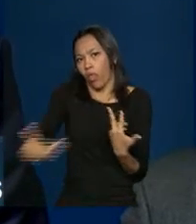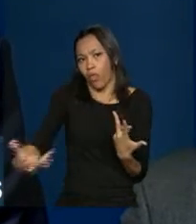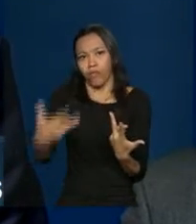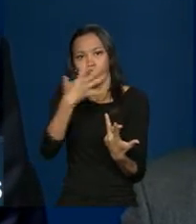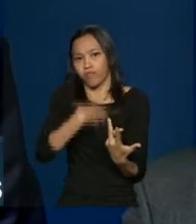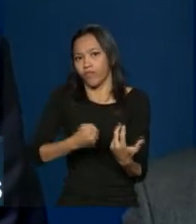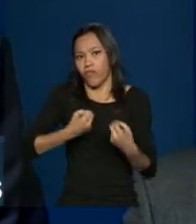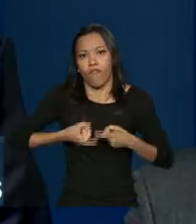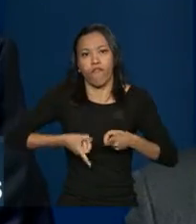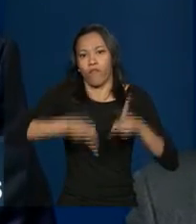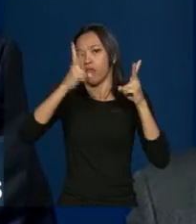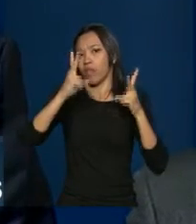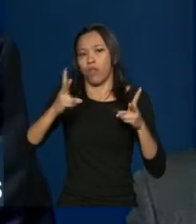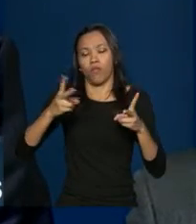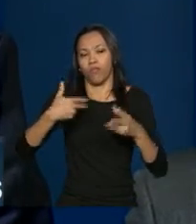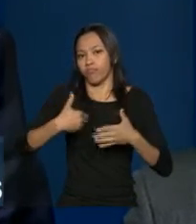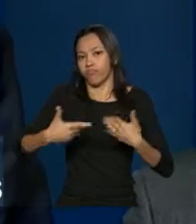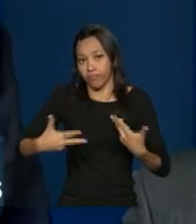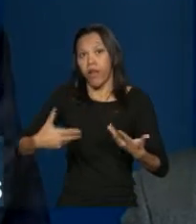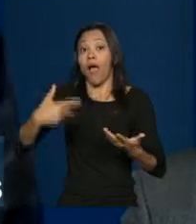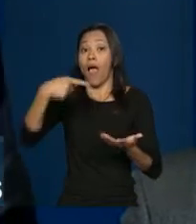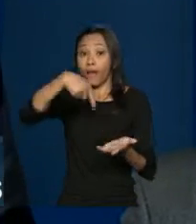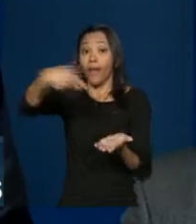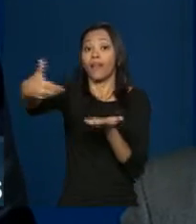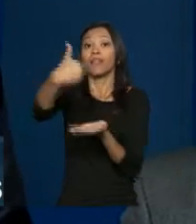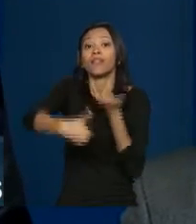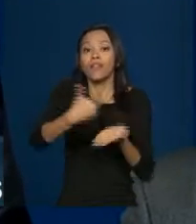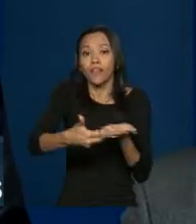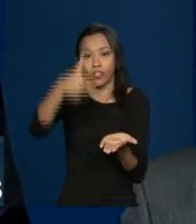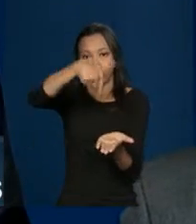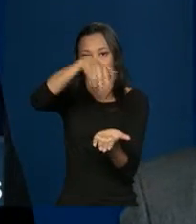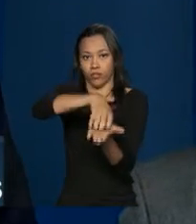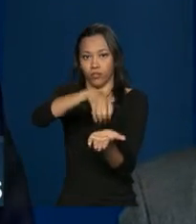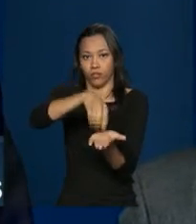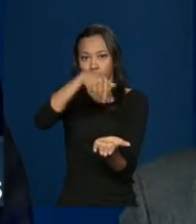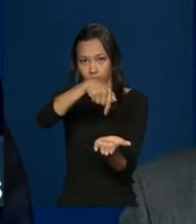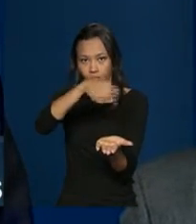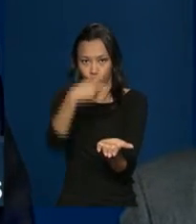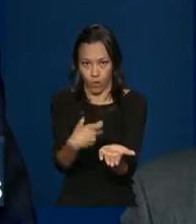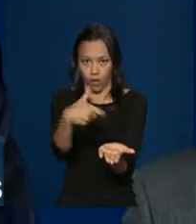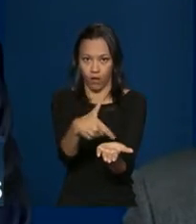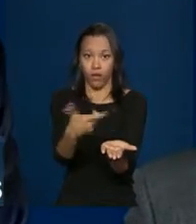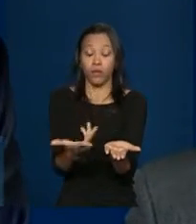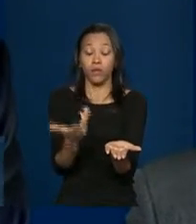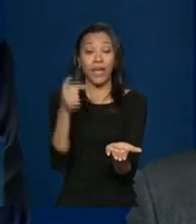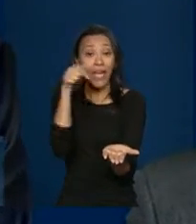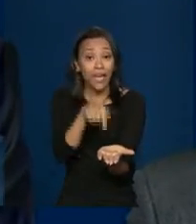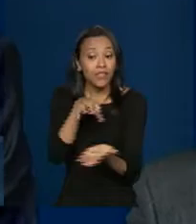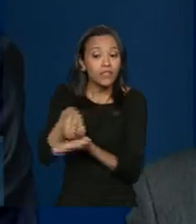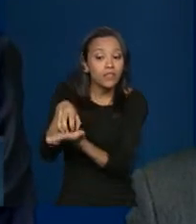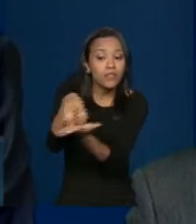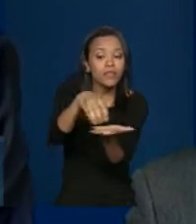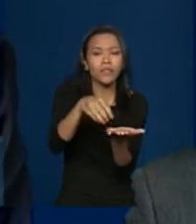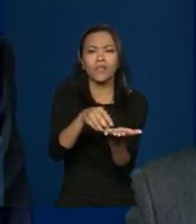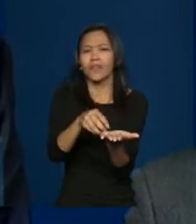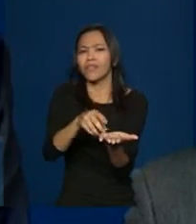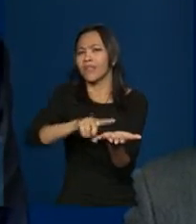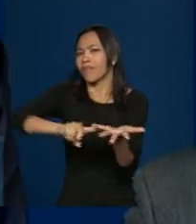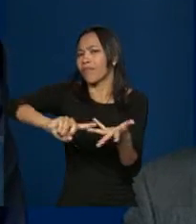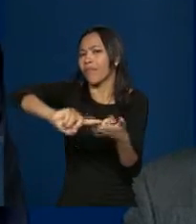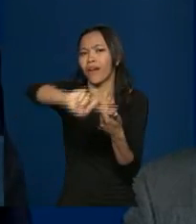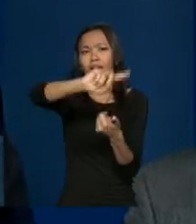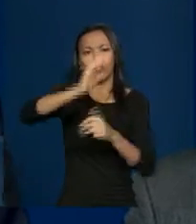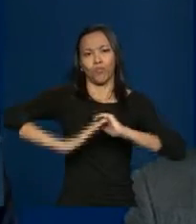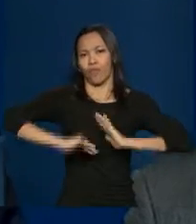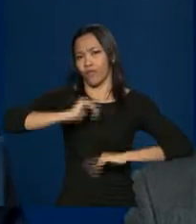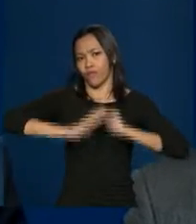vítimas de tráfico de pessoas. Estes núcleos e postos têm, eles são multidisciplinares,